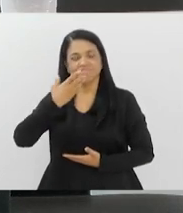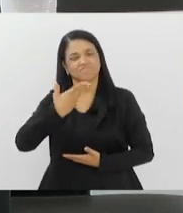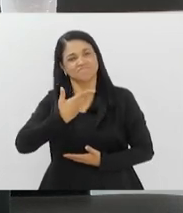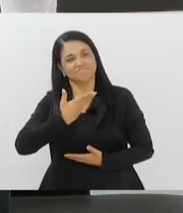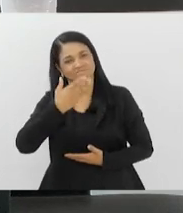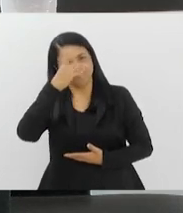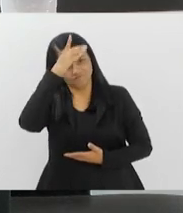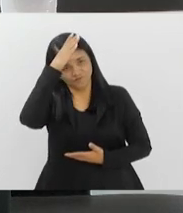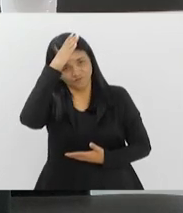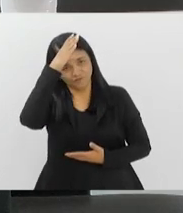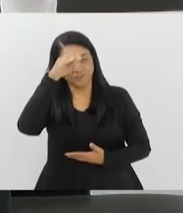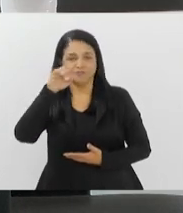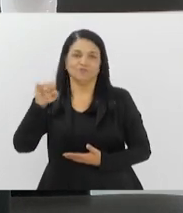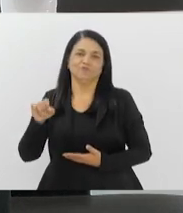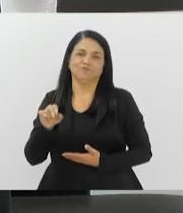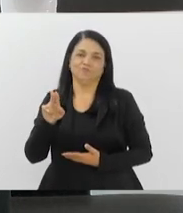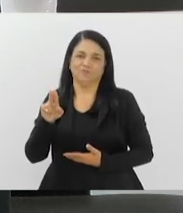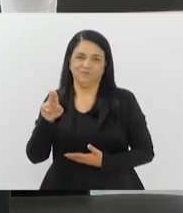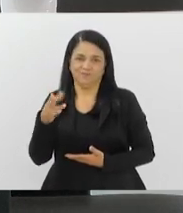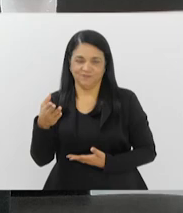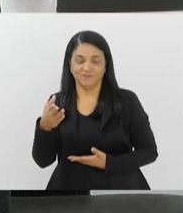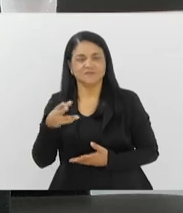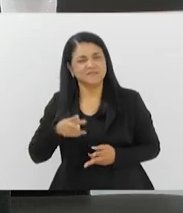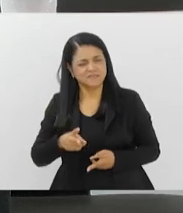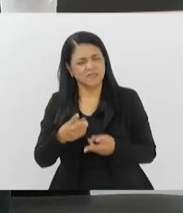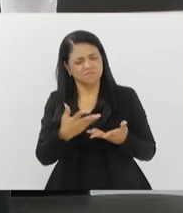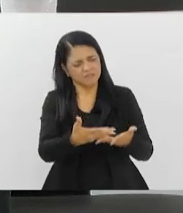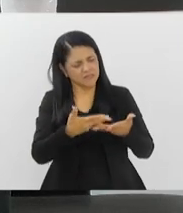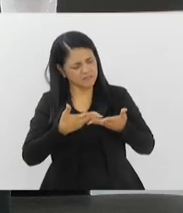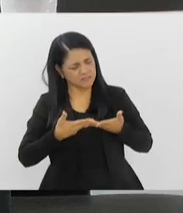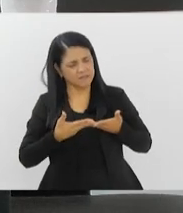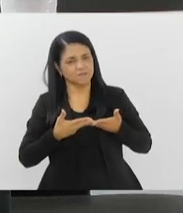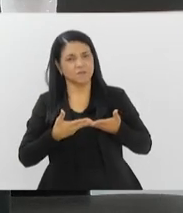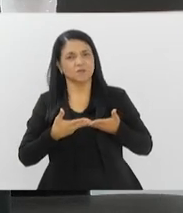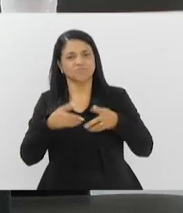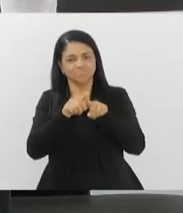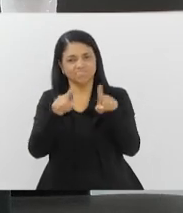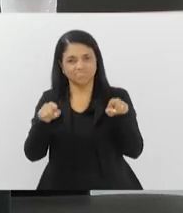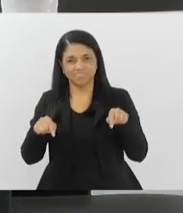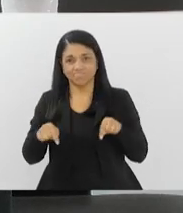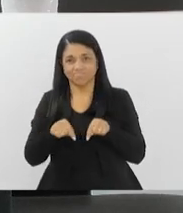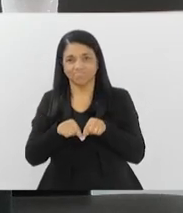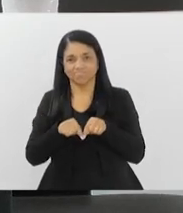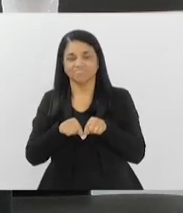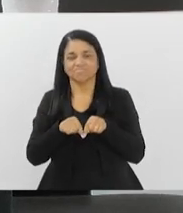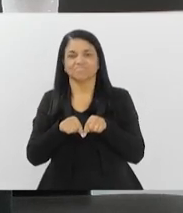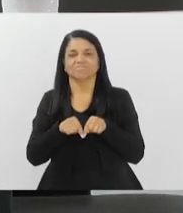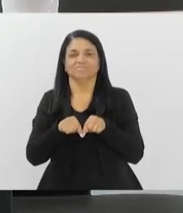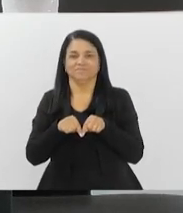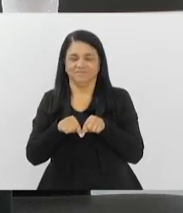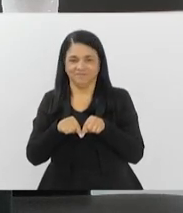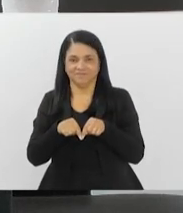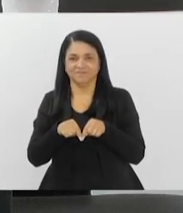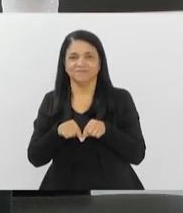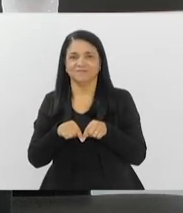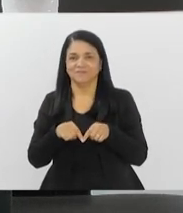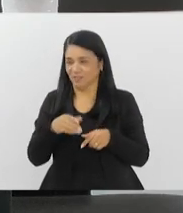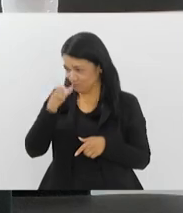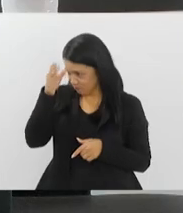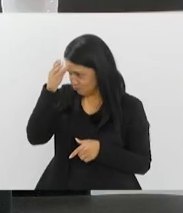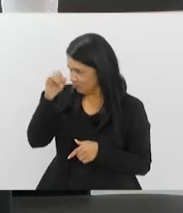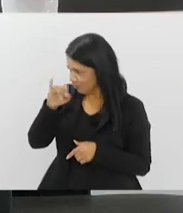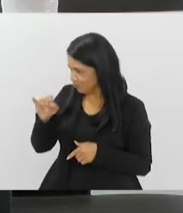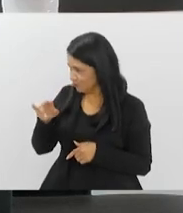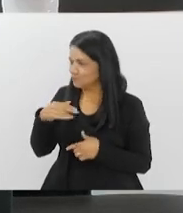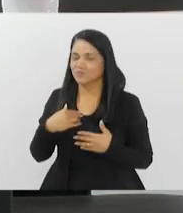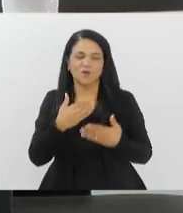amiga, Tia Ju, que sempre me recebeu no seu gabinete com braços abertos. Né, Tia Ju? Obrigada, meu